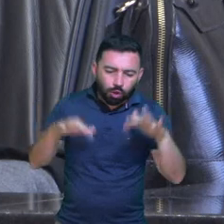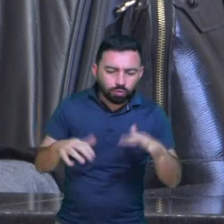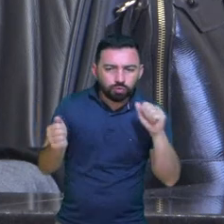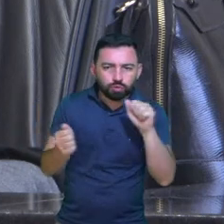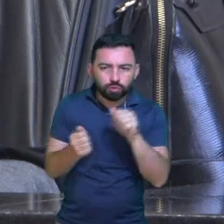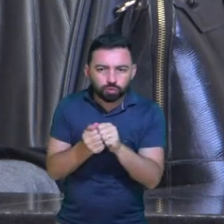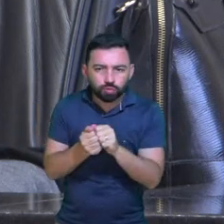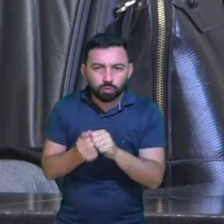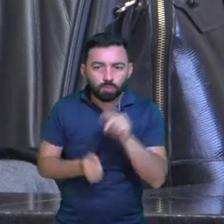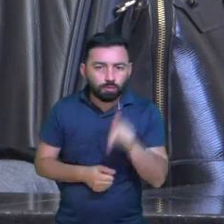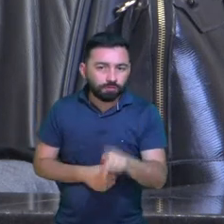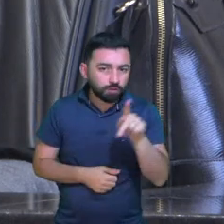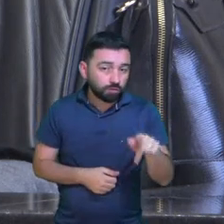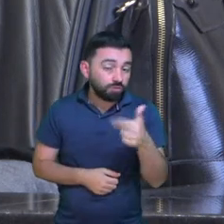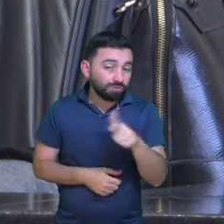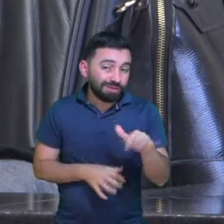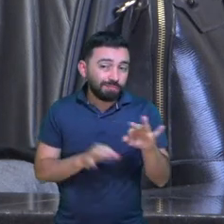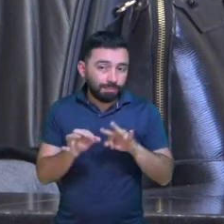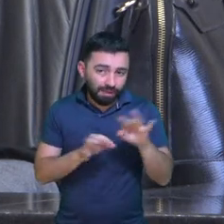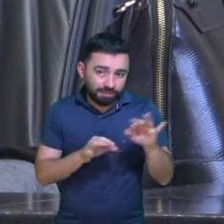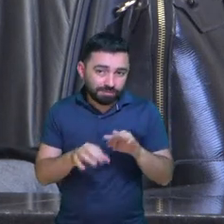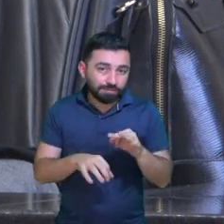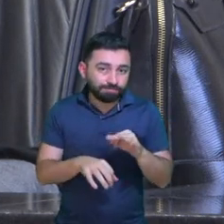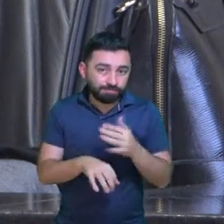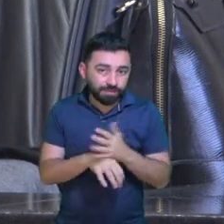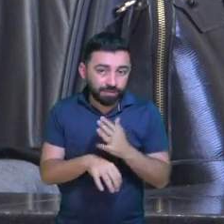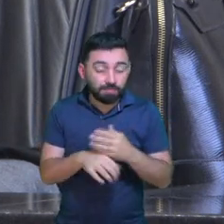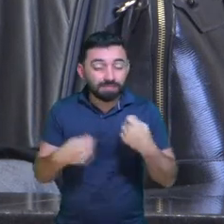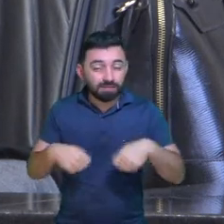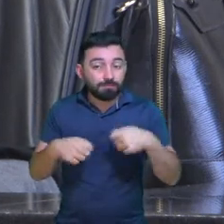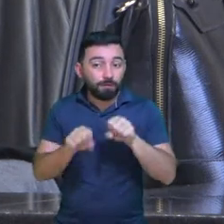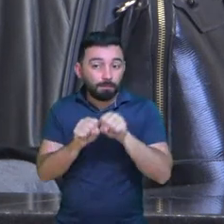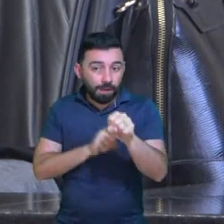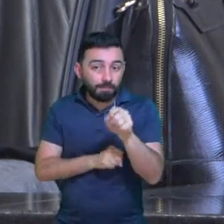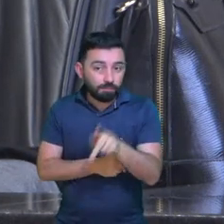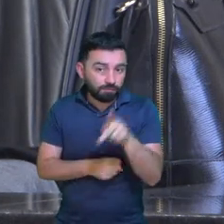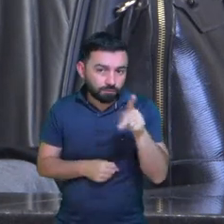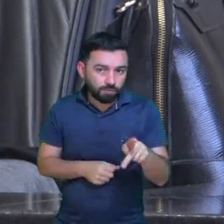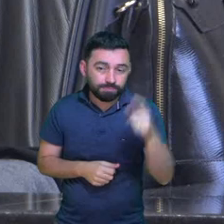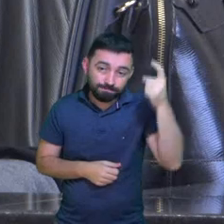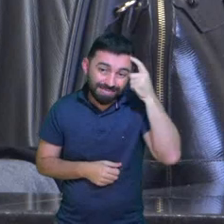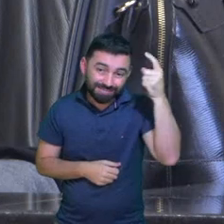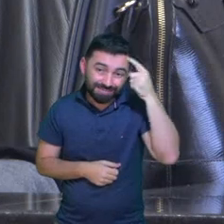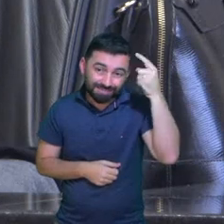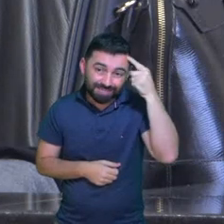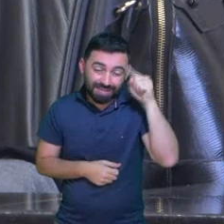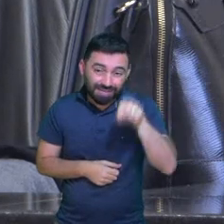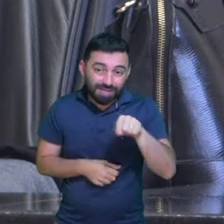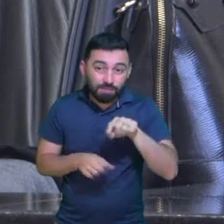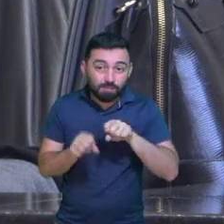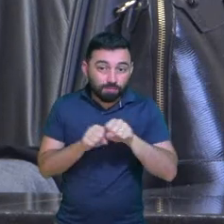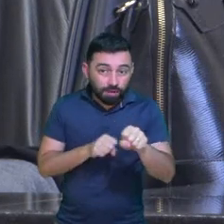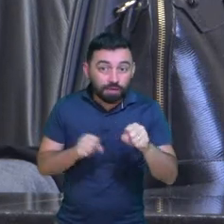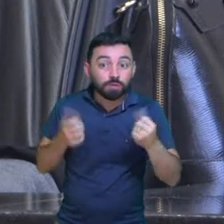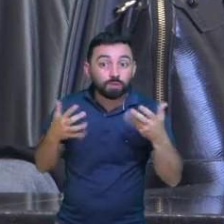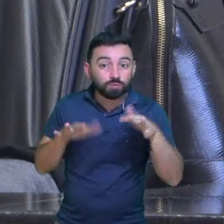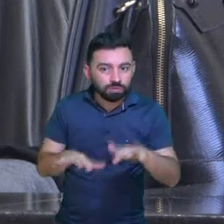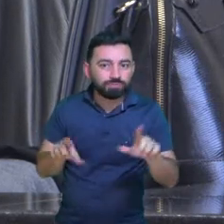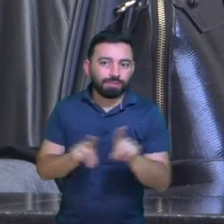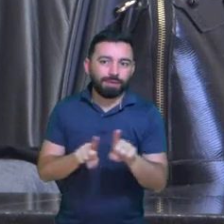tem essa preparação então quando a gente pensar em formar Professor a gente tem que pensar em formar um professor para